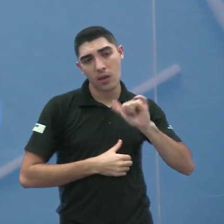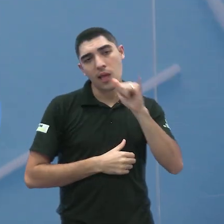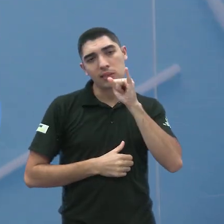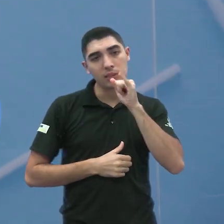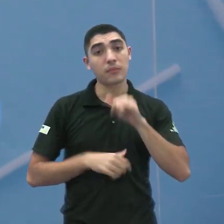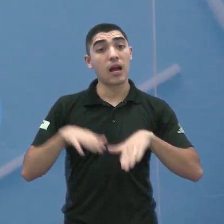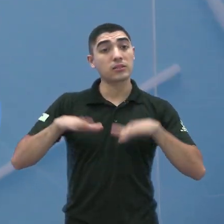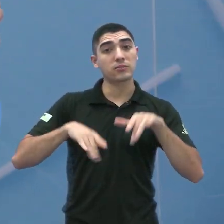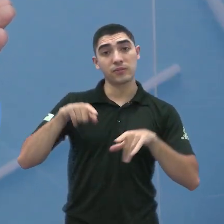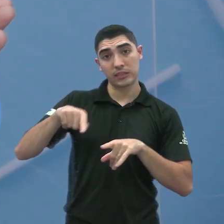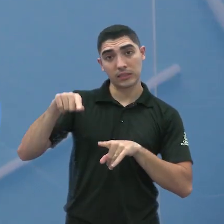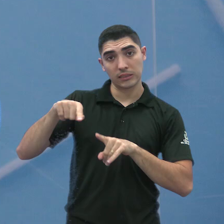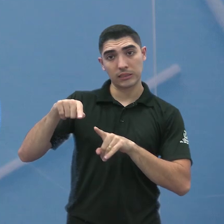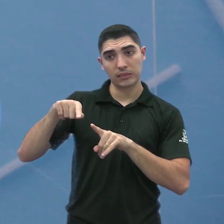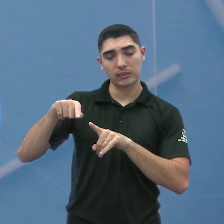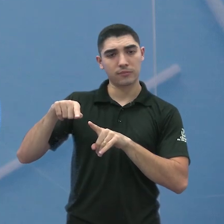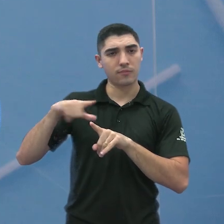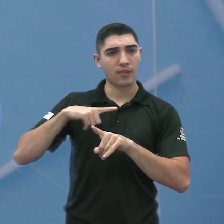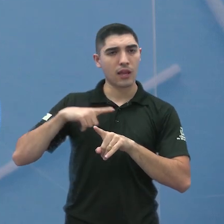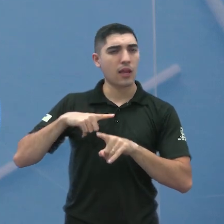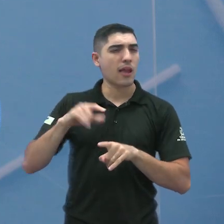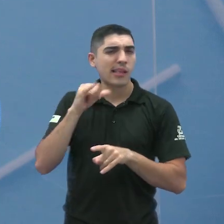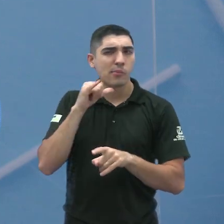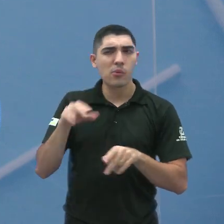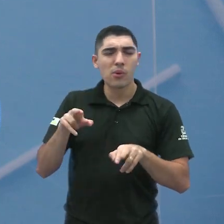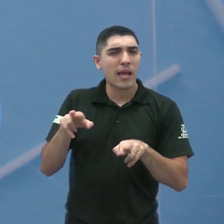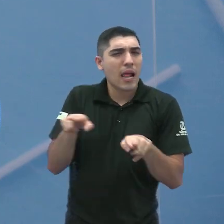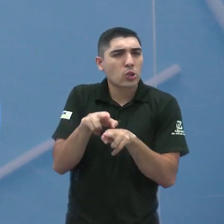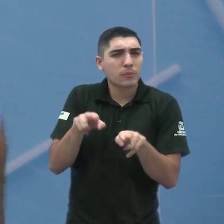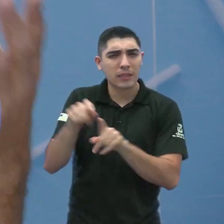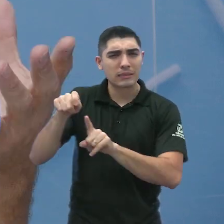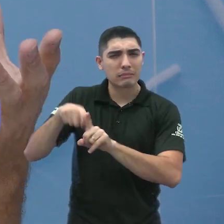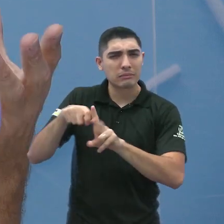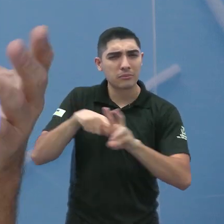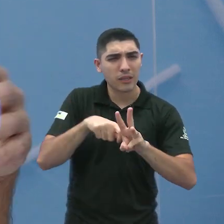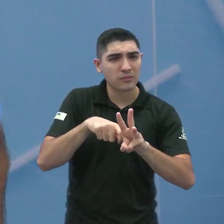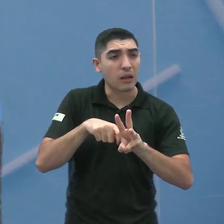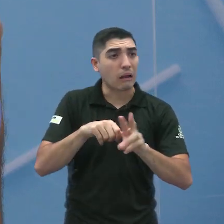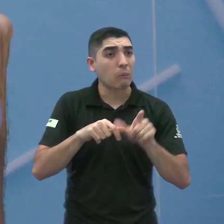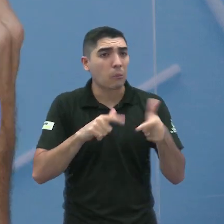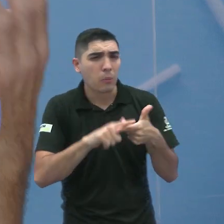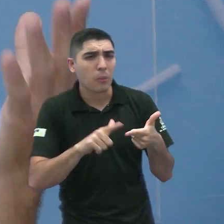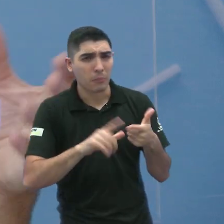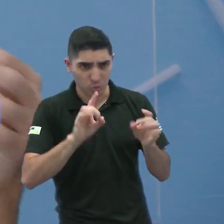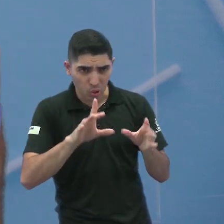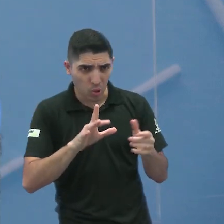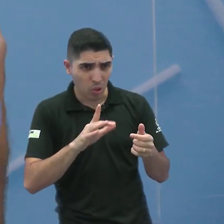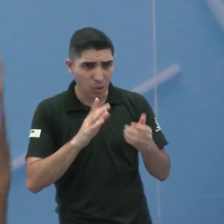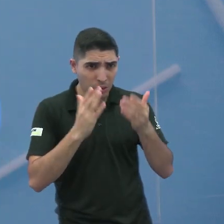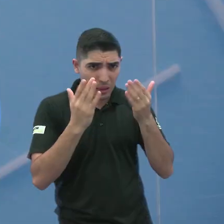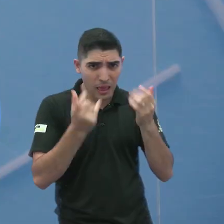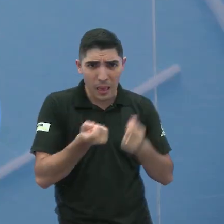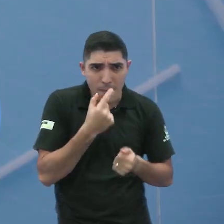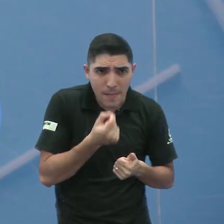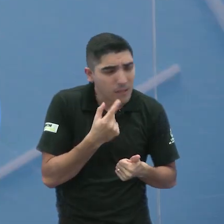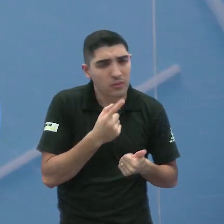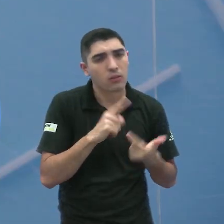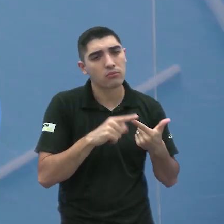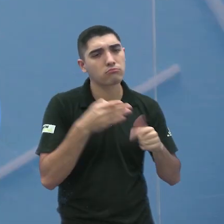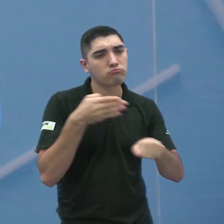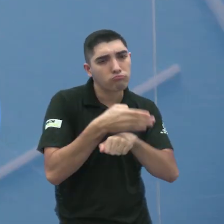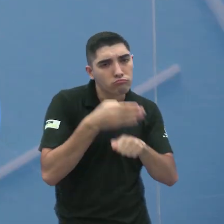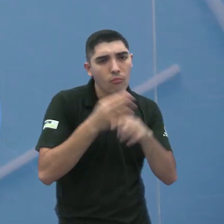relação de 3 meses que está durando 6 meses, tem algo de errado. Mas aí também não é só medicação, tem acompanhamento psicológico, a psicoterapia tem